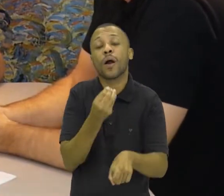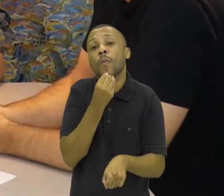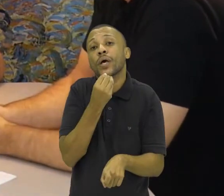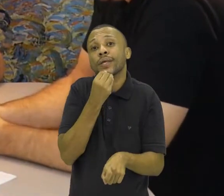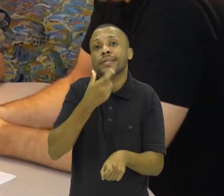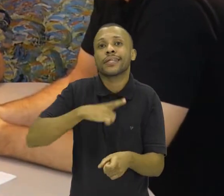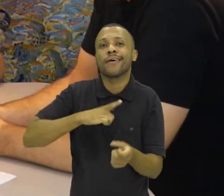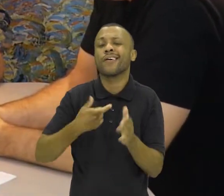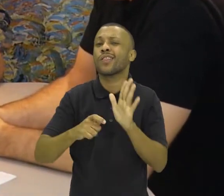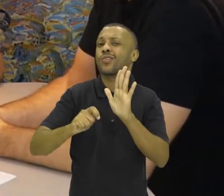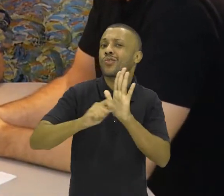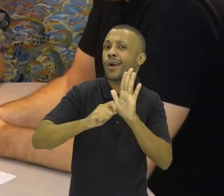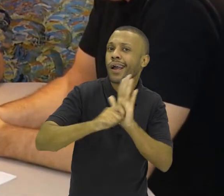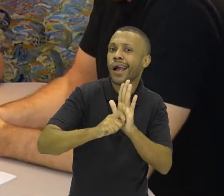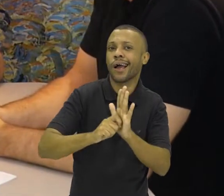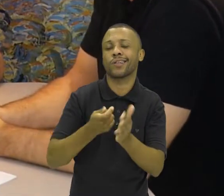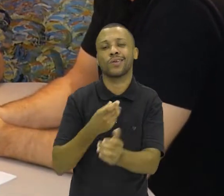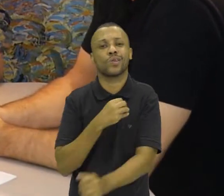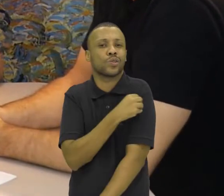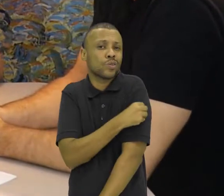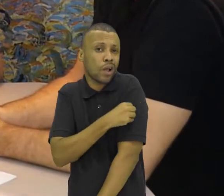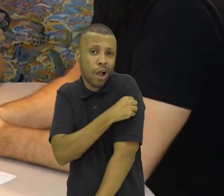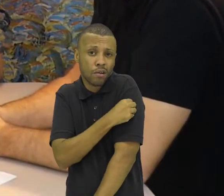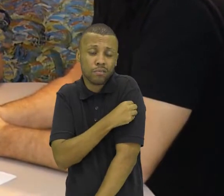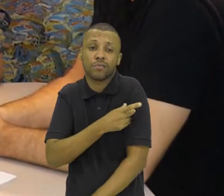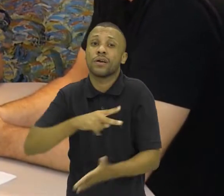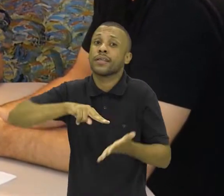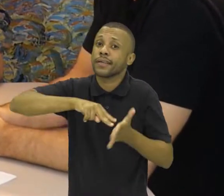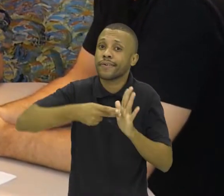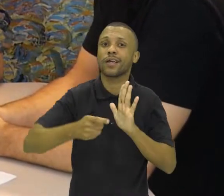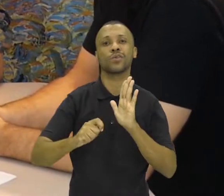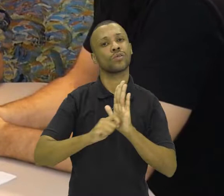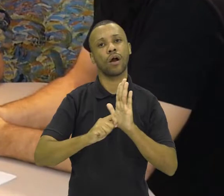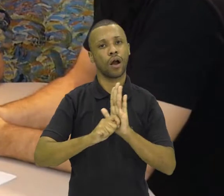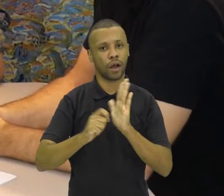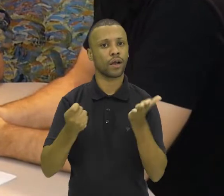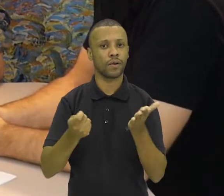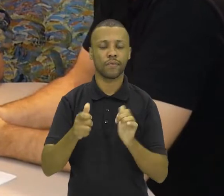de alguma droga. E, gente, álcool é droga. Tá?